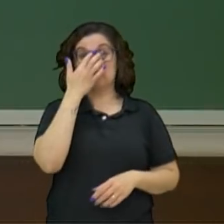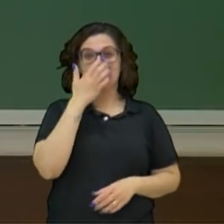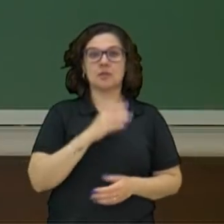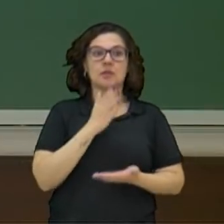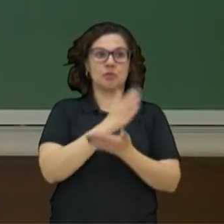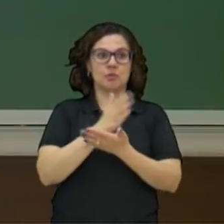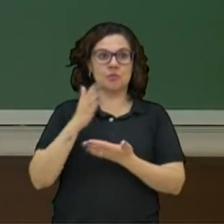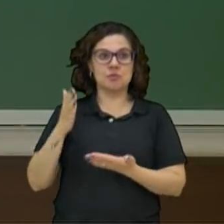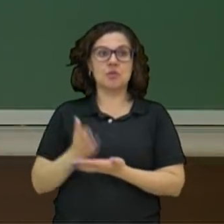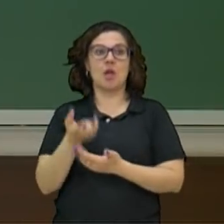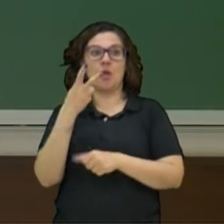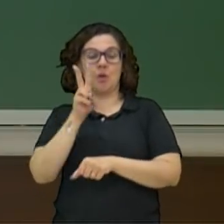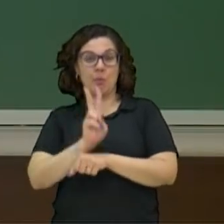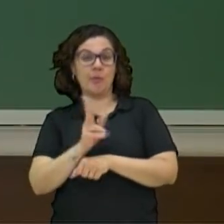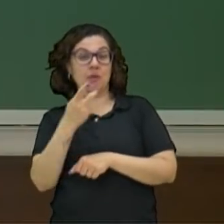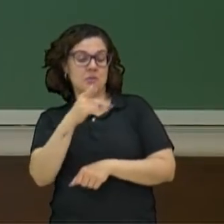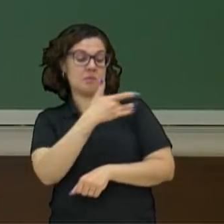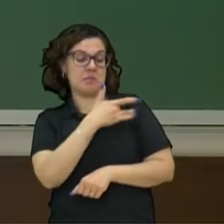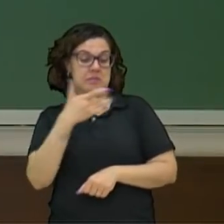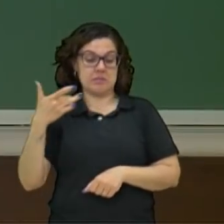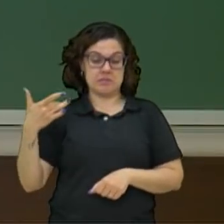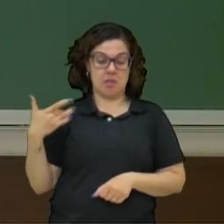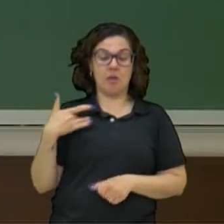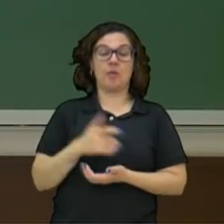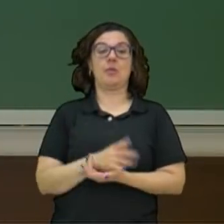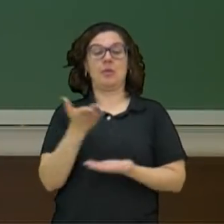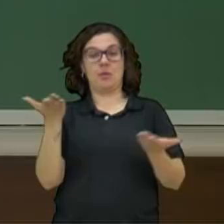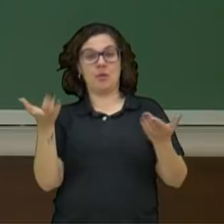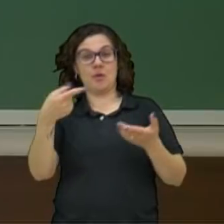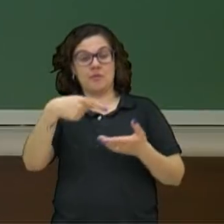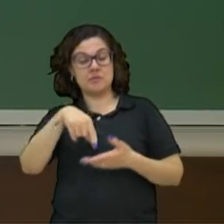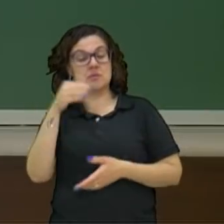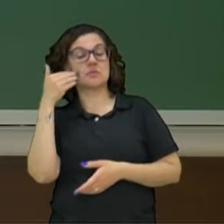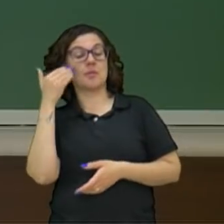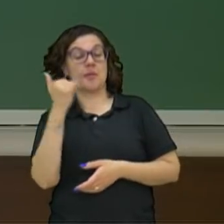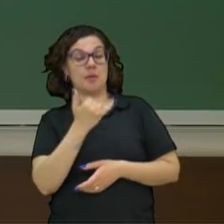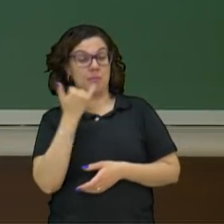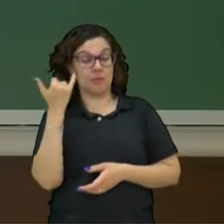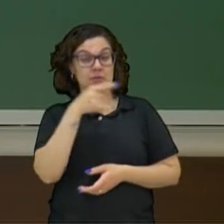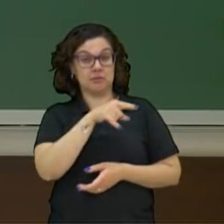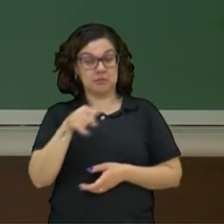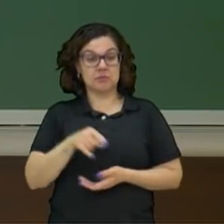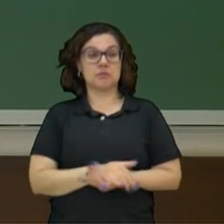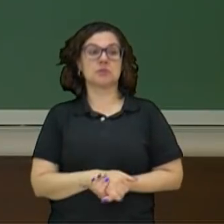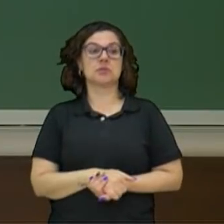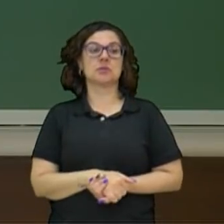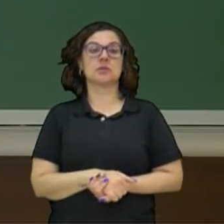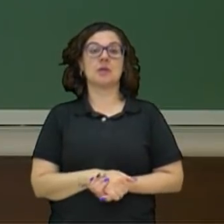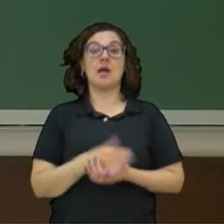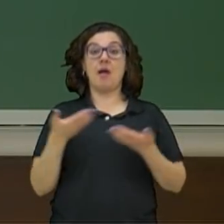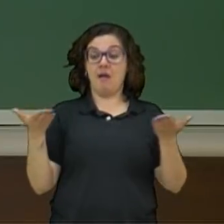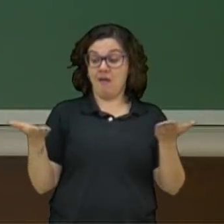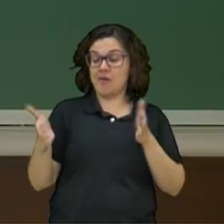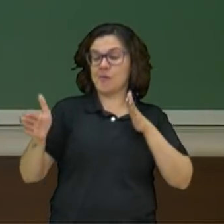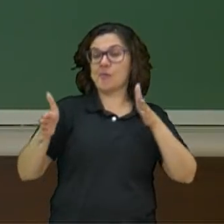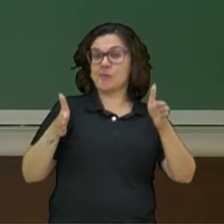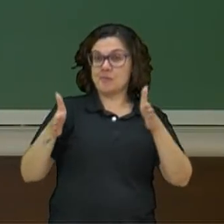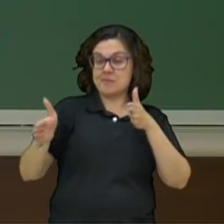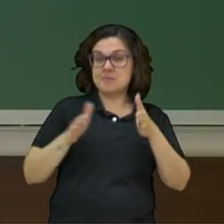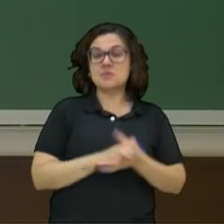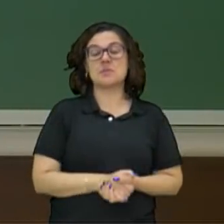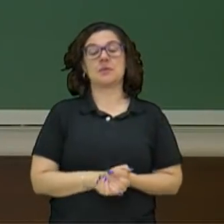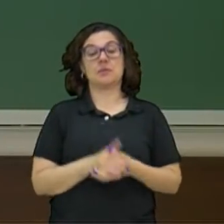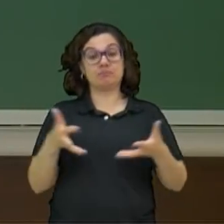dia, cuida da sua imunidade, né? Agora que você já sabe o quanto esse sistema é importante, ainda mais nesse momento,